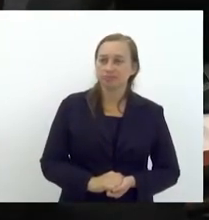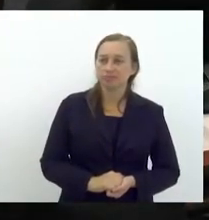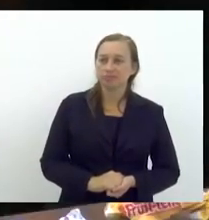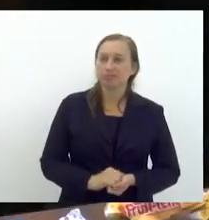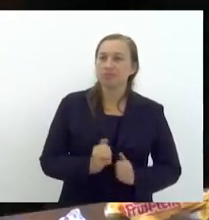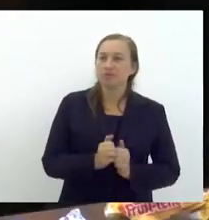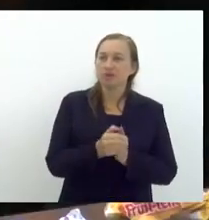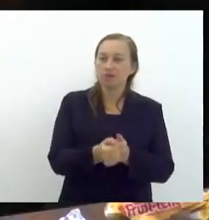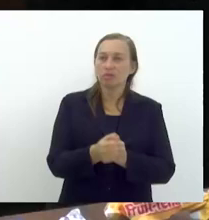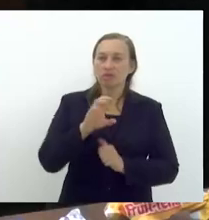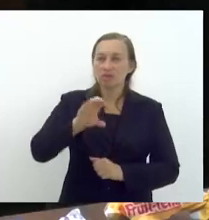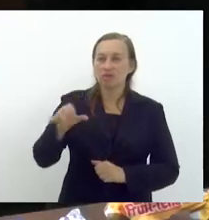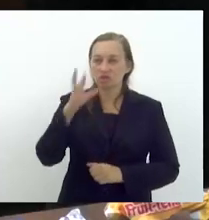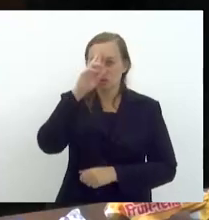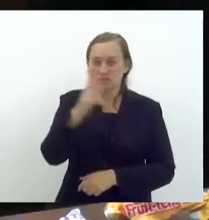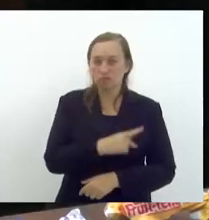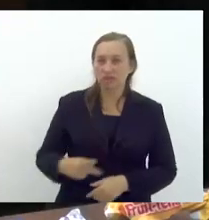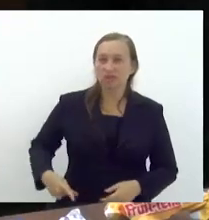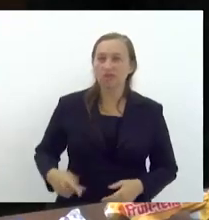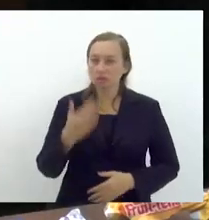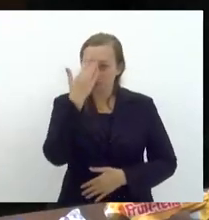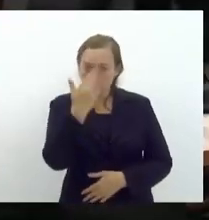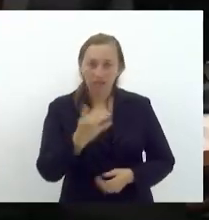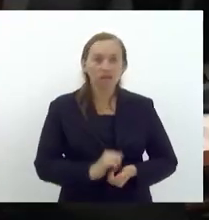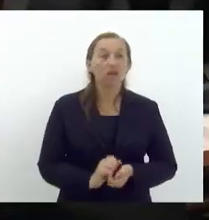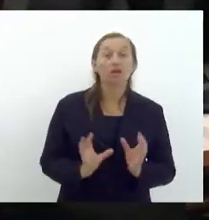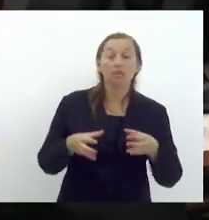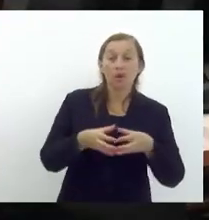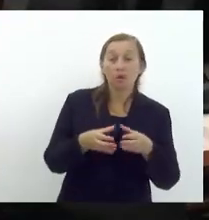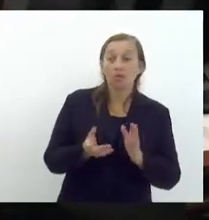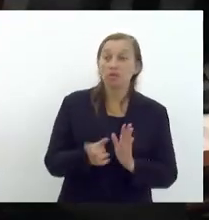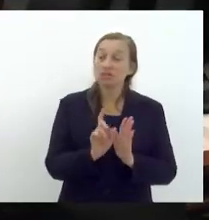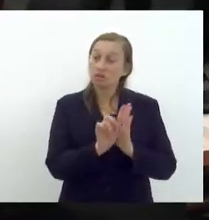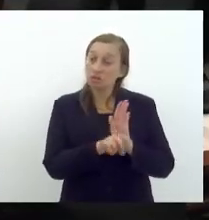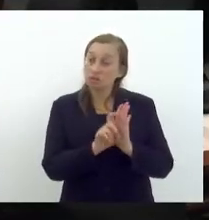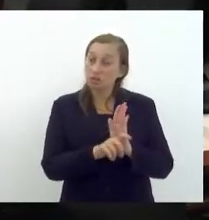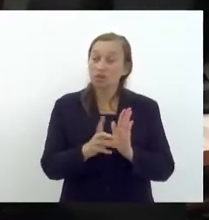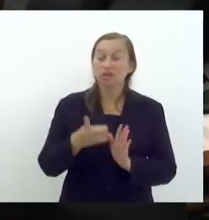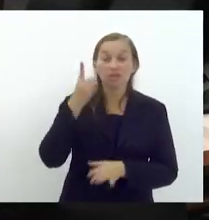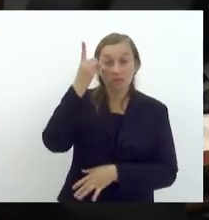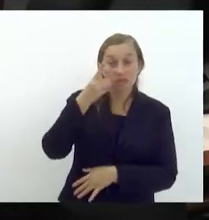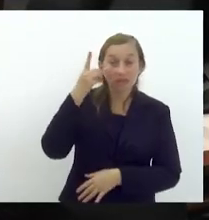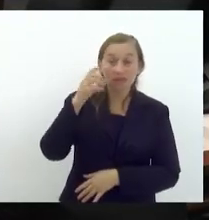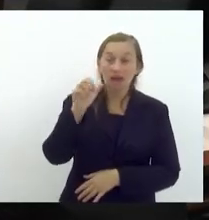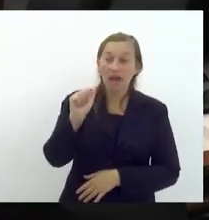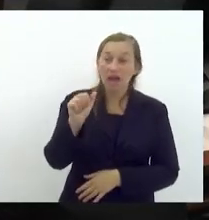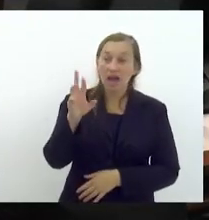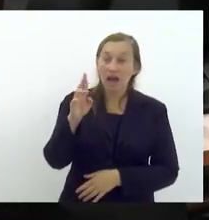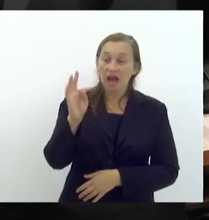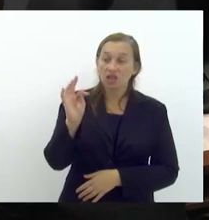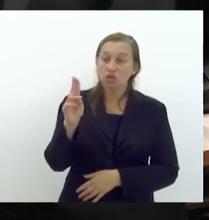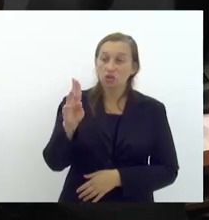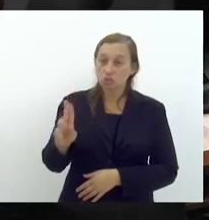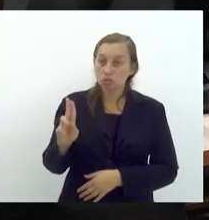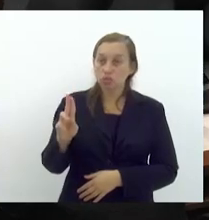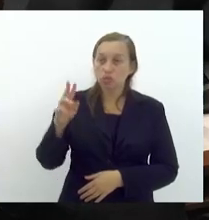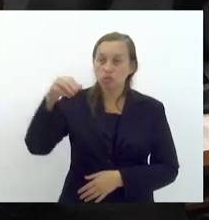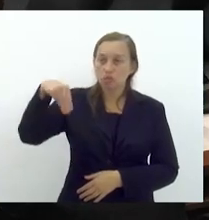acompanho parecendo a ccj presidente obrigado pela comissão tributação Deputado Arthur Monteiro por favor